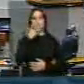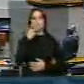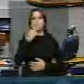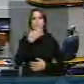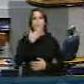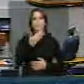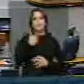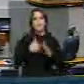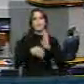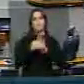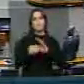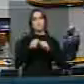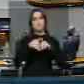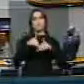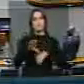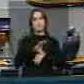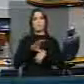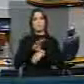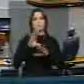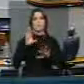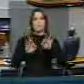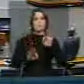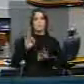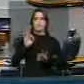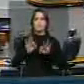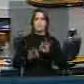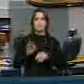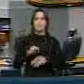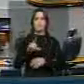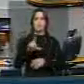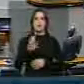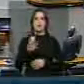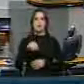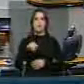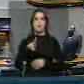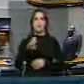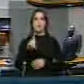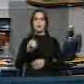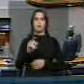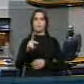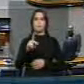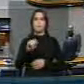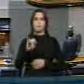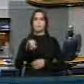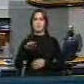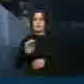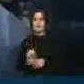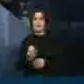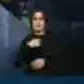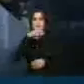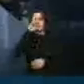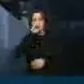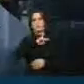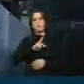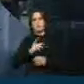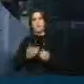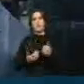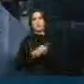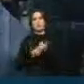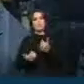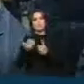às emendas de plenário pela Comissão de Constituição e Justiça e Cidadania, concedo a palavra ao deputado Leonardo Pisciani. Senhor presidente, a subemenda substitutiva